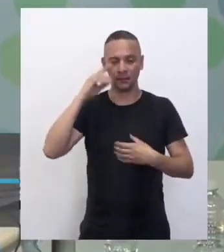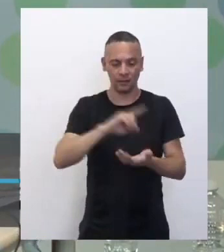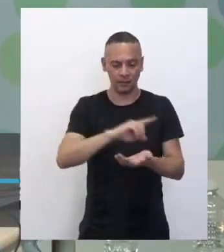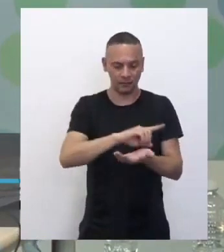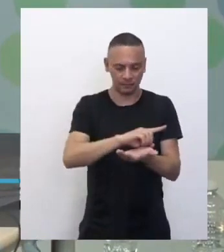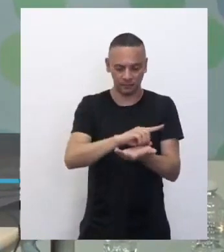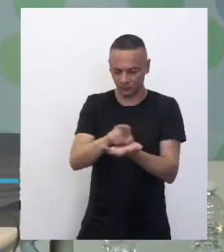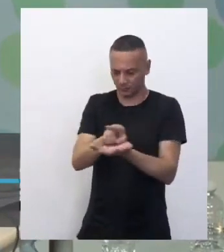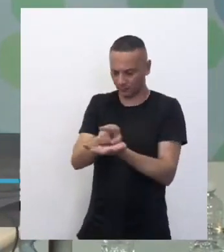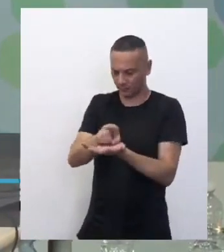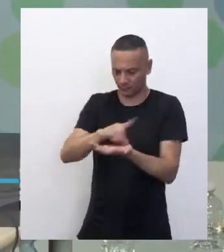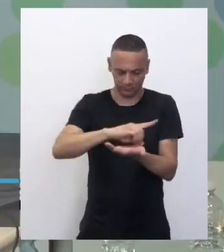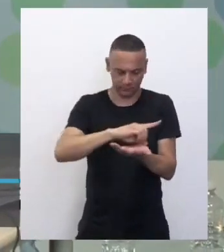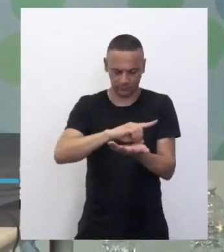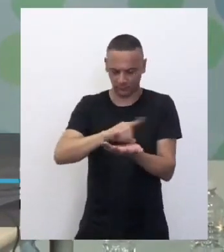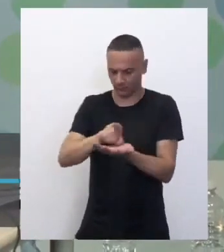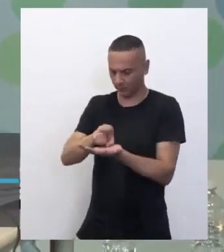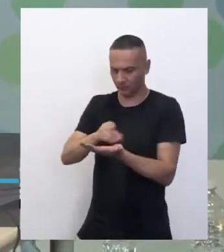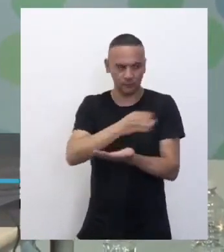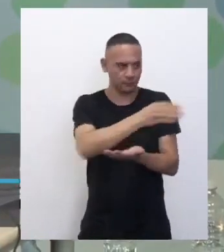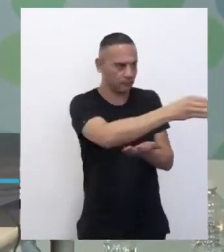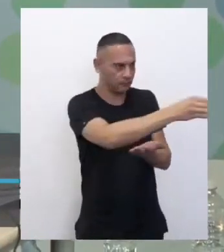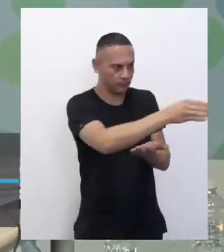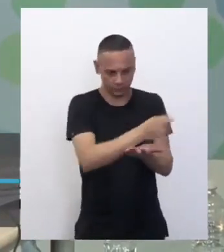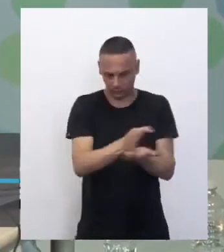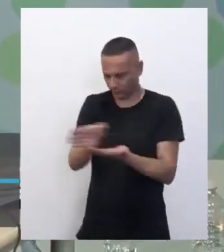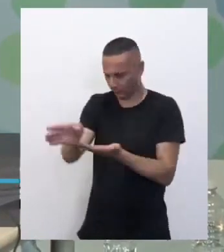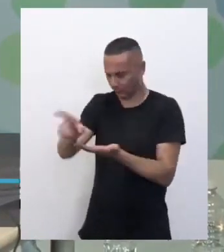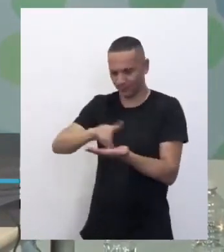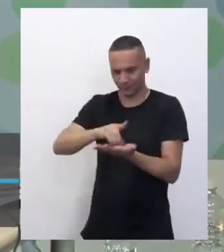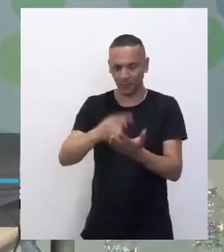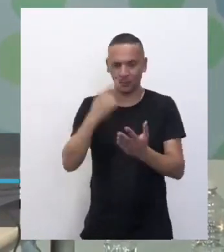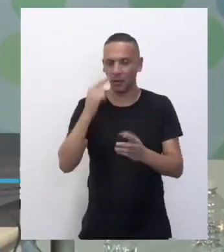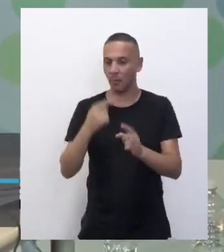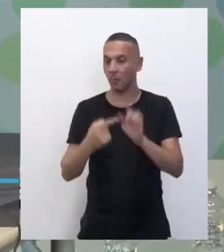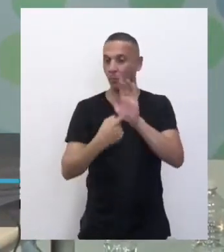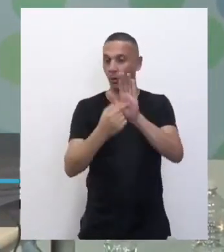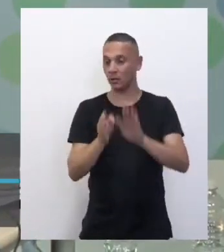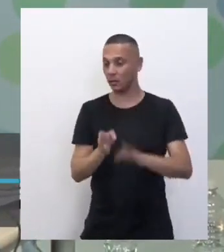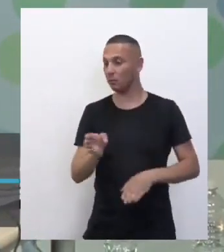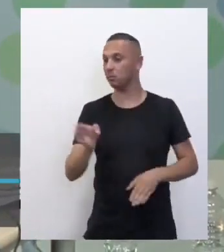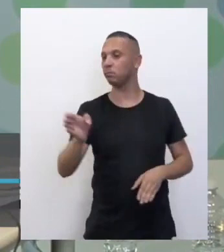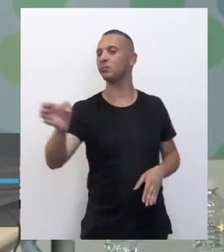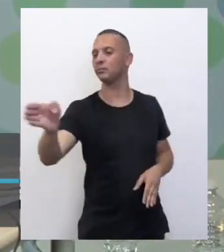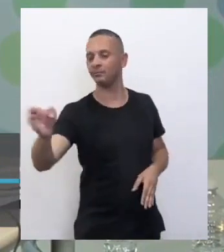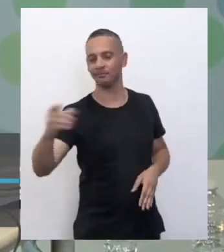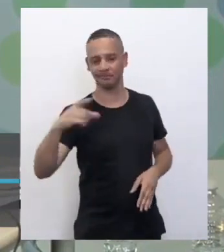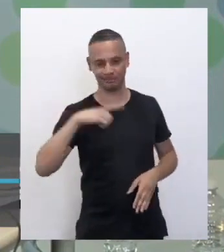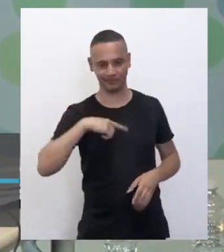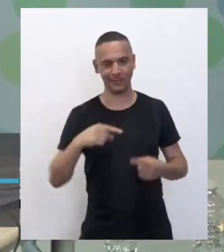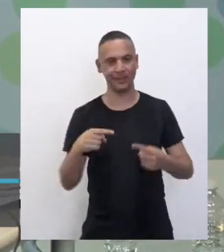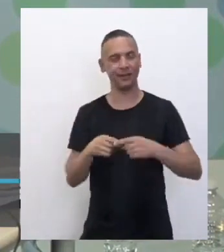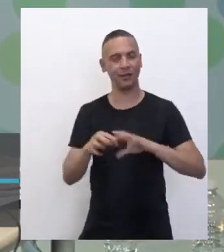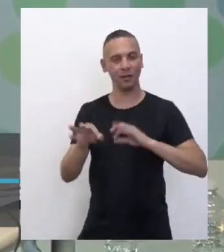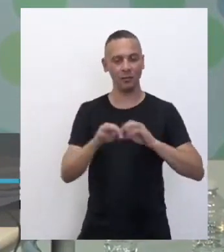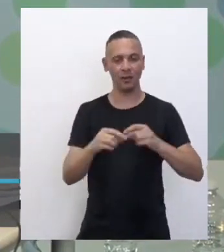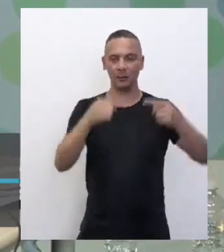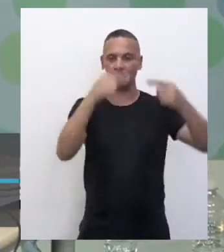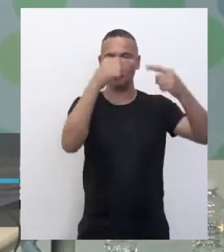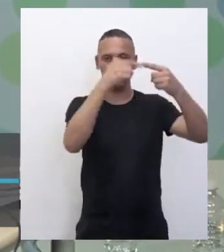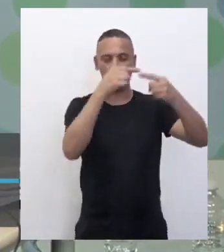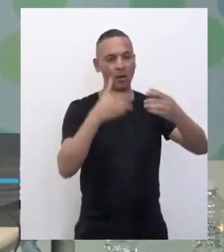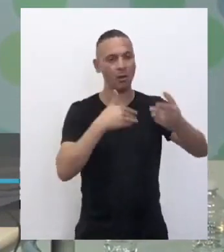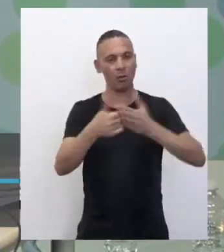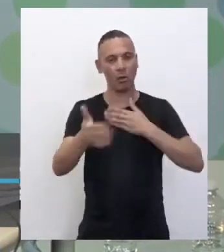Ela apresenta um norte. Ela apresenta um sentido, né? Então, ela tem um princípio que em qualquer momento que